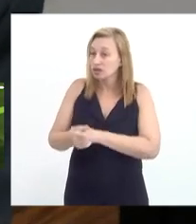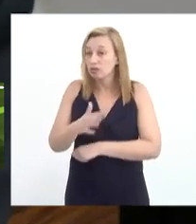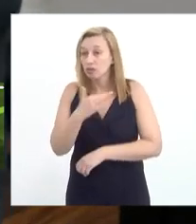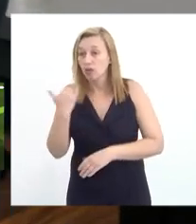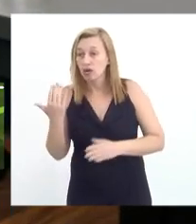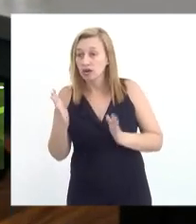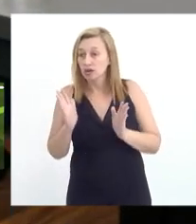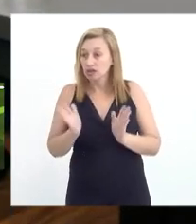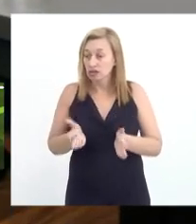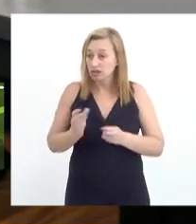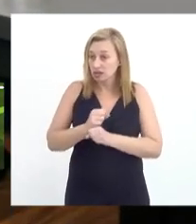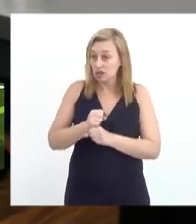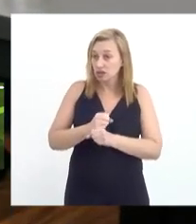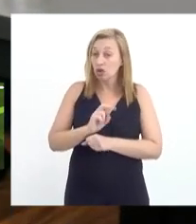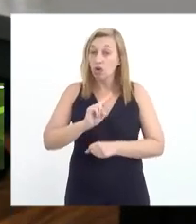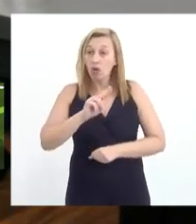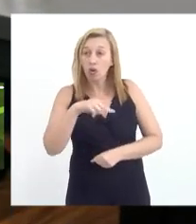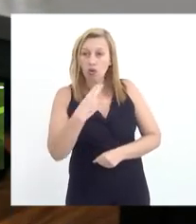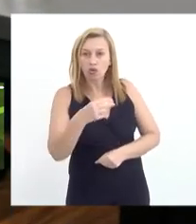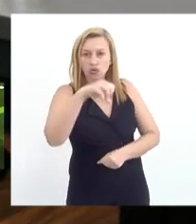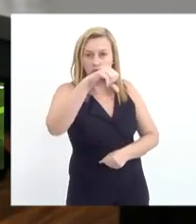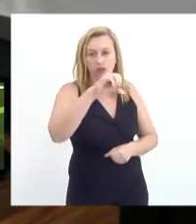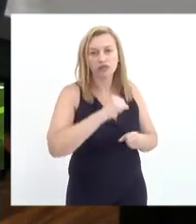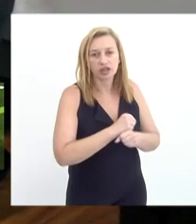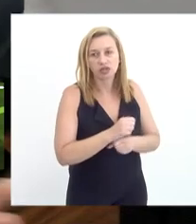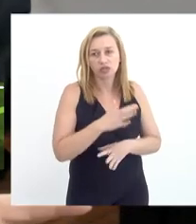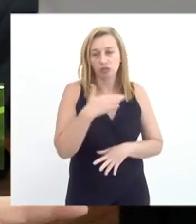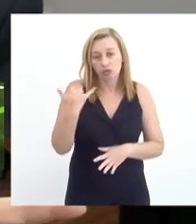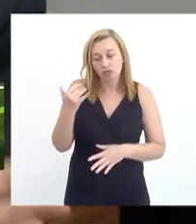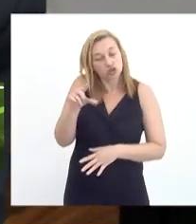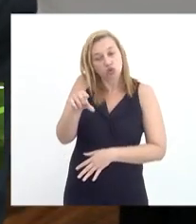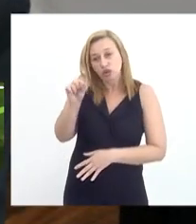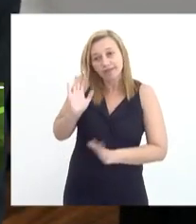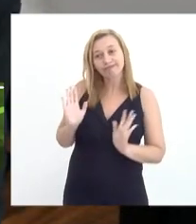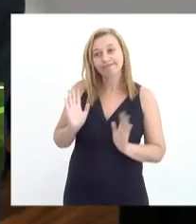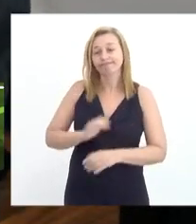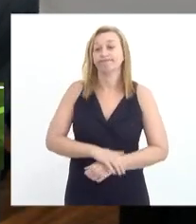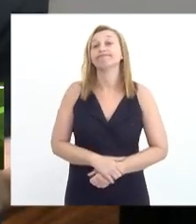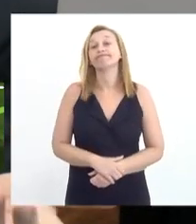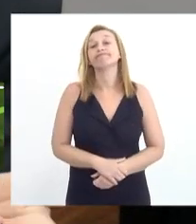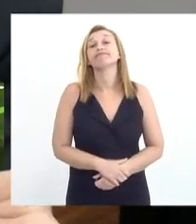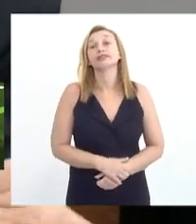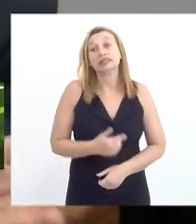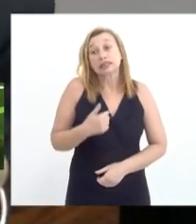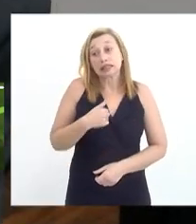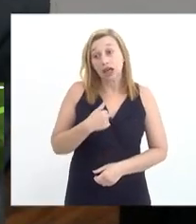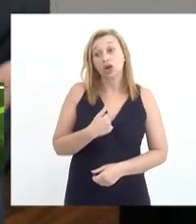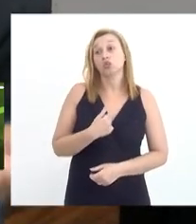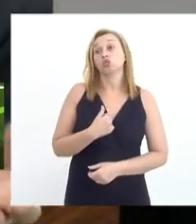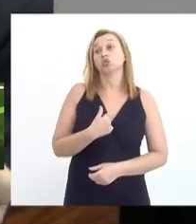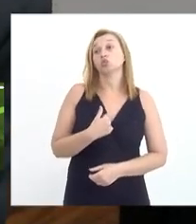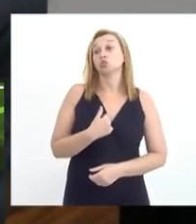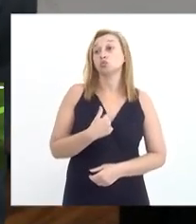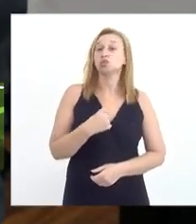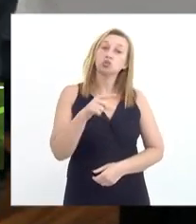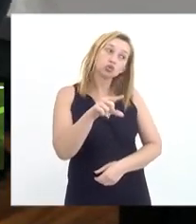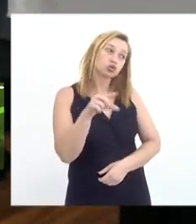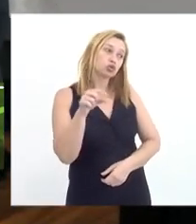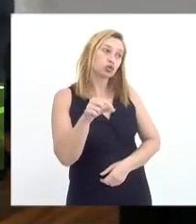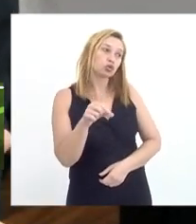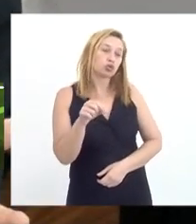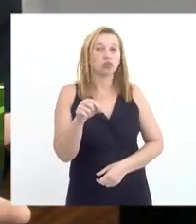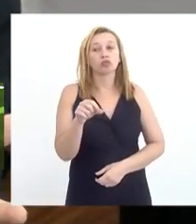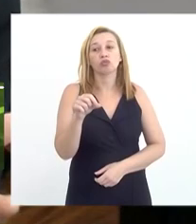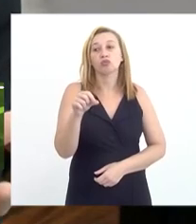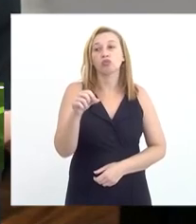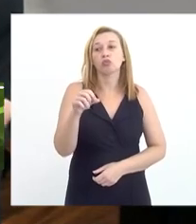Ou vai morrer Daqui a nove anos É escolher E eu estou Preferindo Morrer daqui a nove